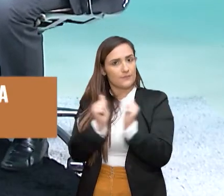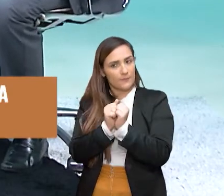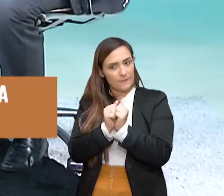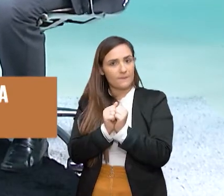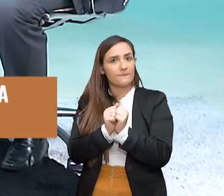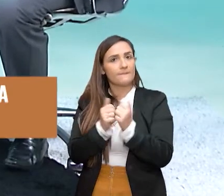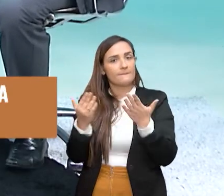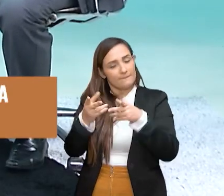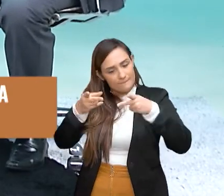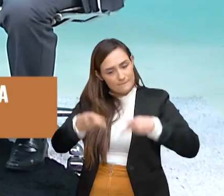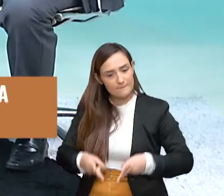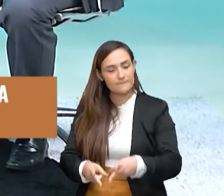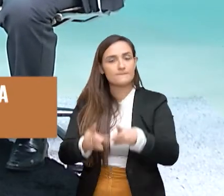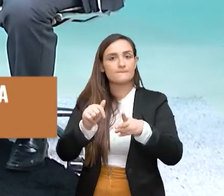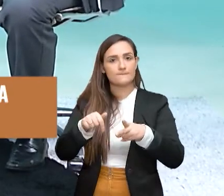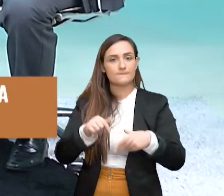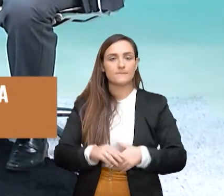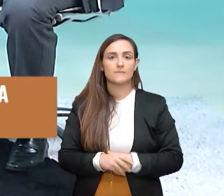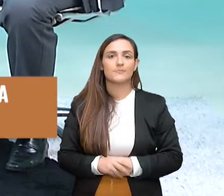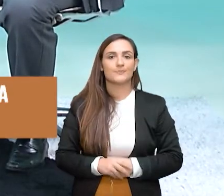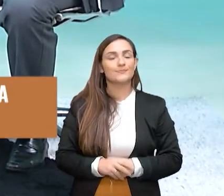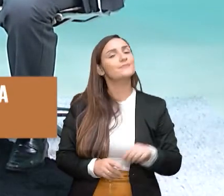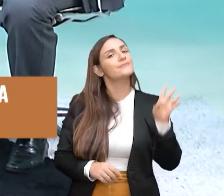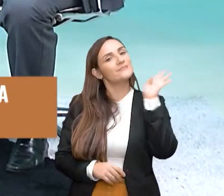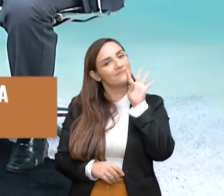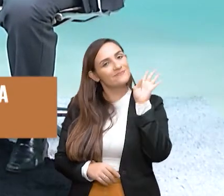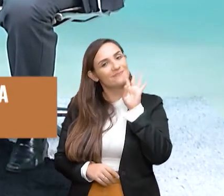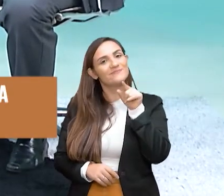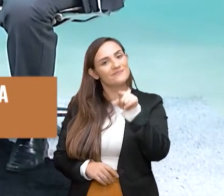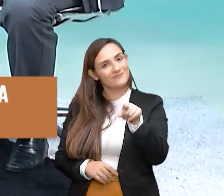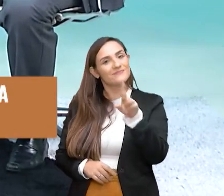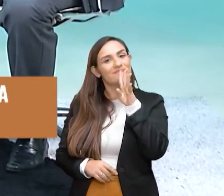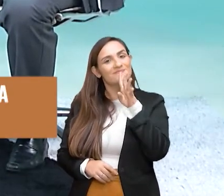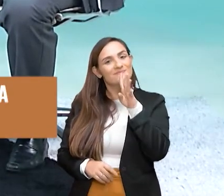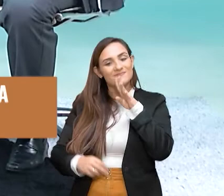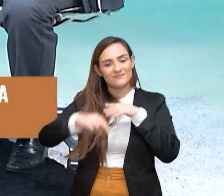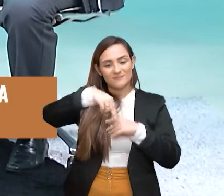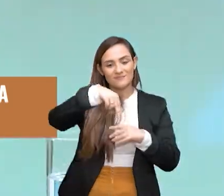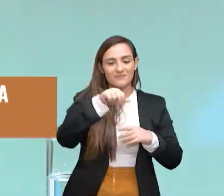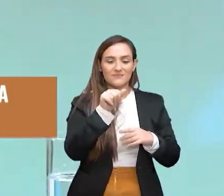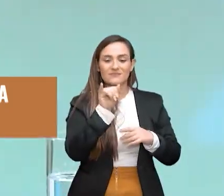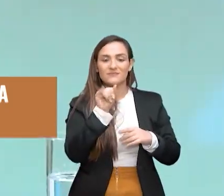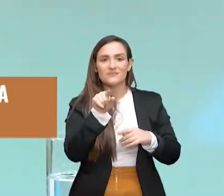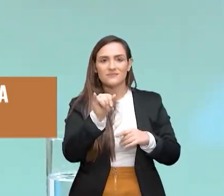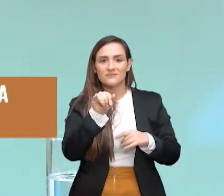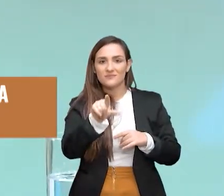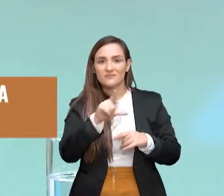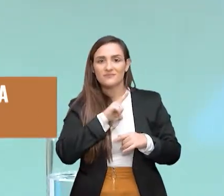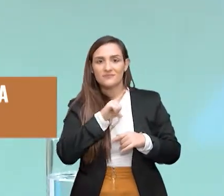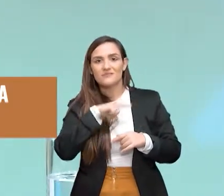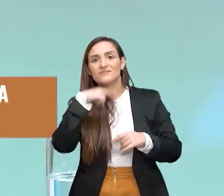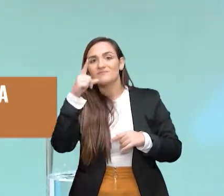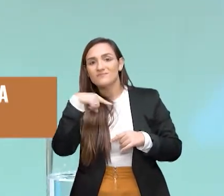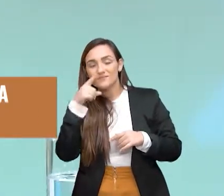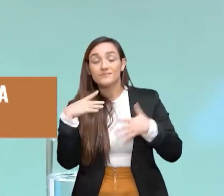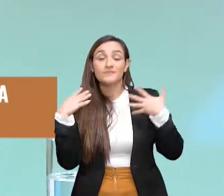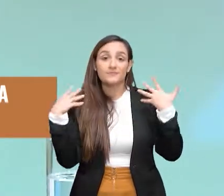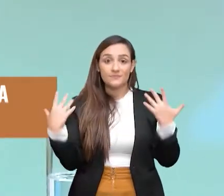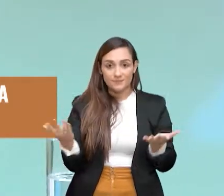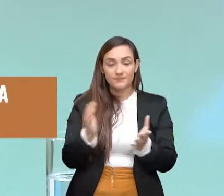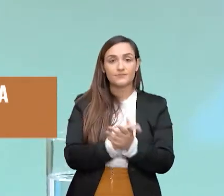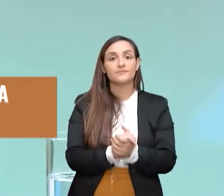aí com a nossa atuação também. Muito bom. Aí, conhecendo um pouco do NAI, para quem ainda tinha essa